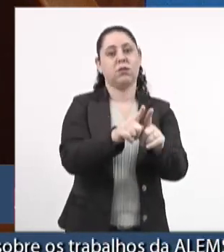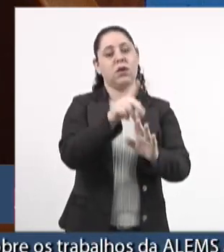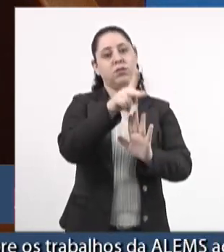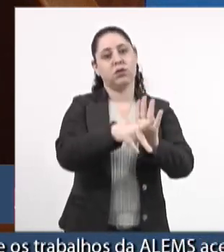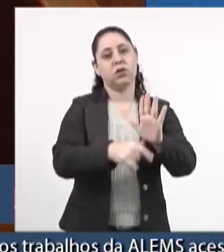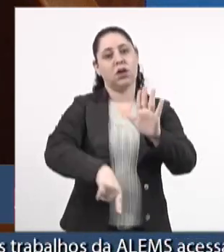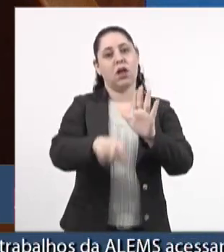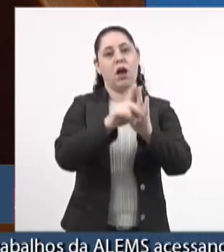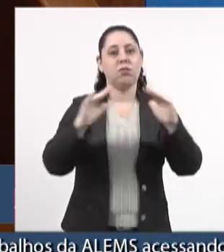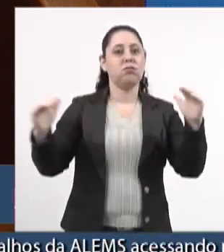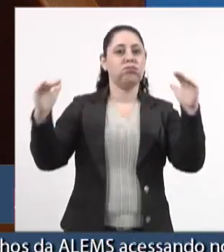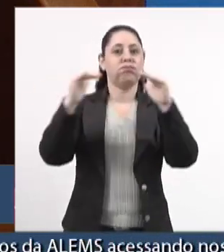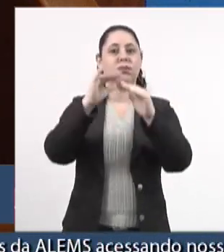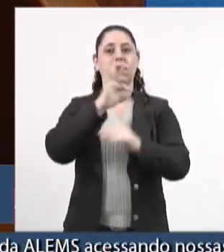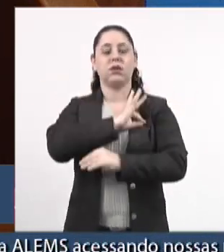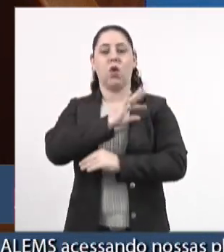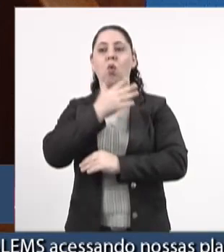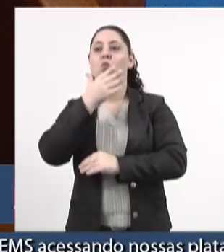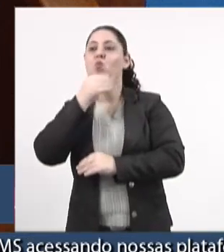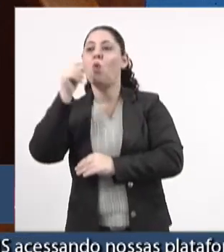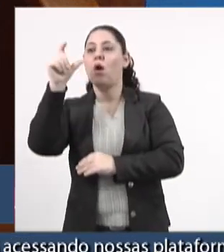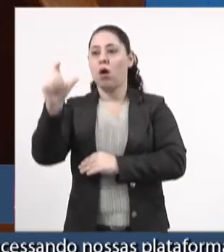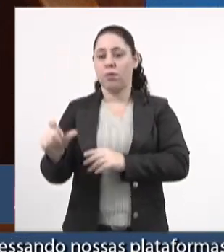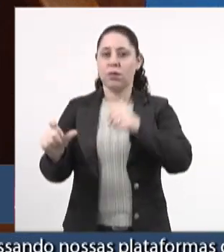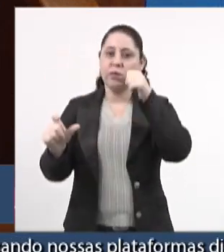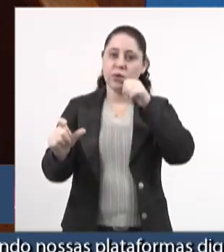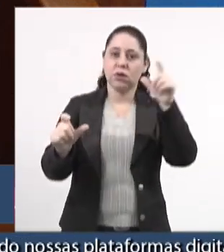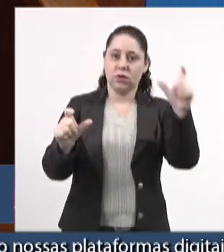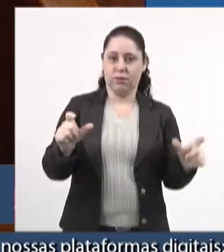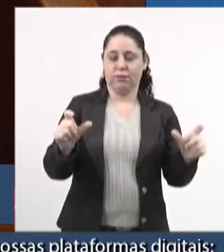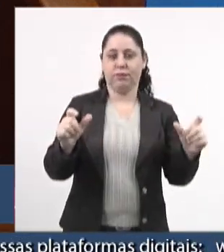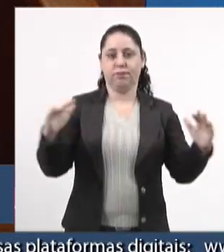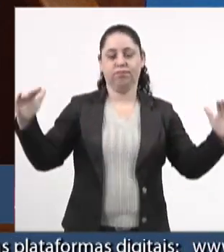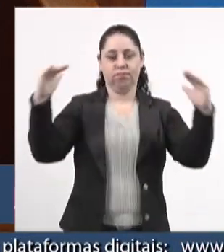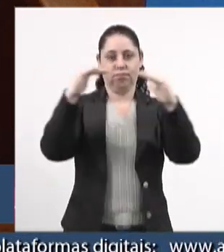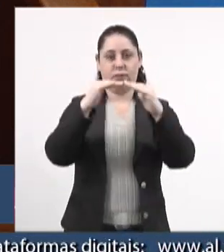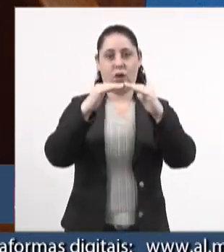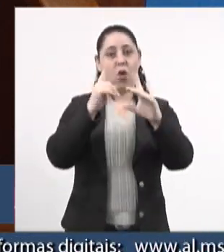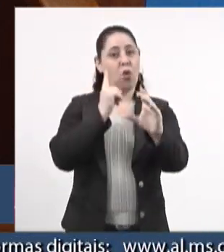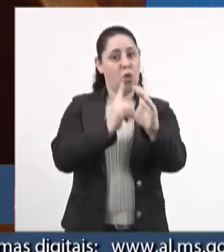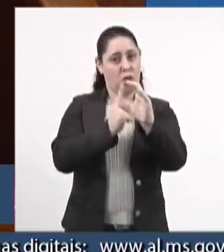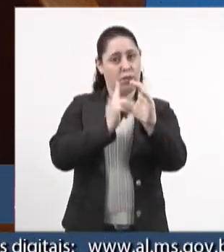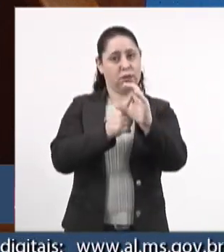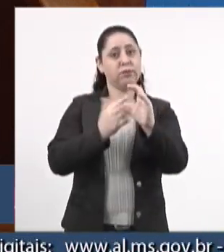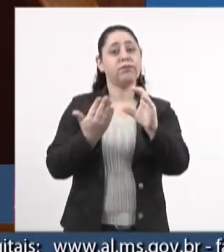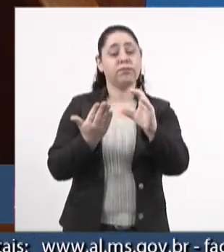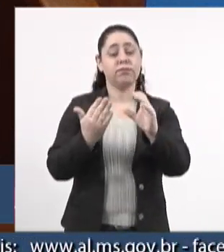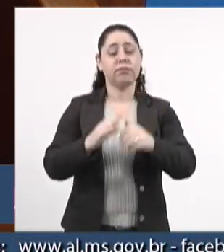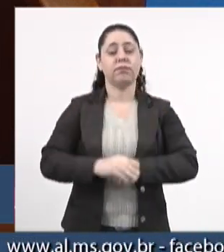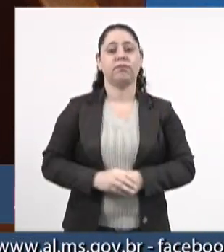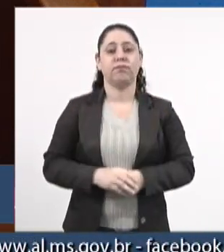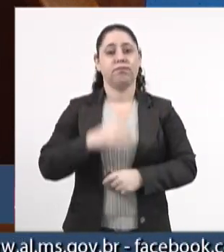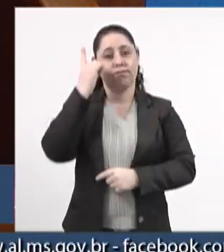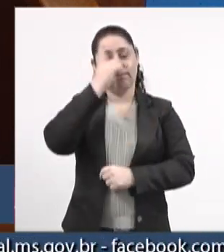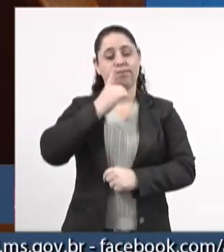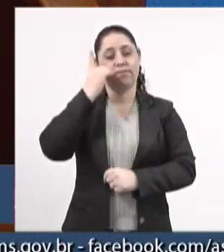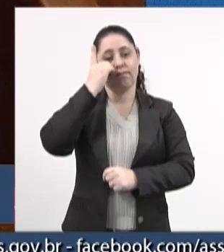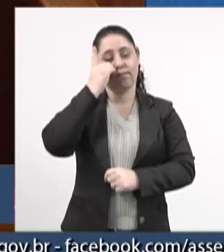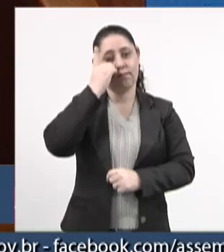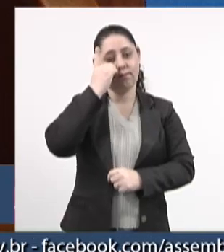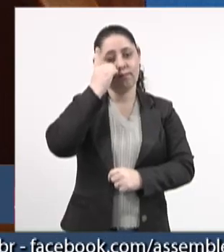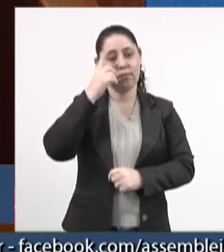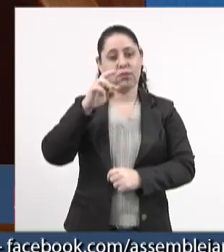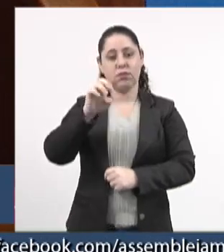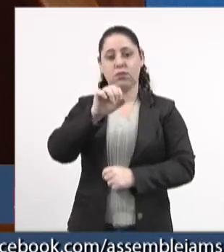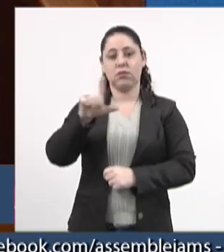de lei da igualdade salarial entre homens e mulheres. Isso é comunismo, deputado